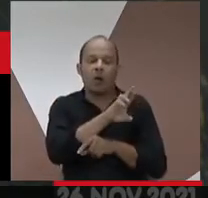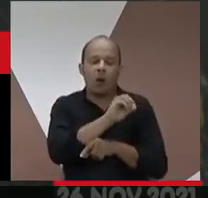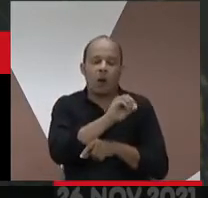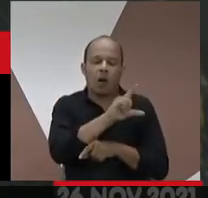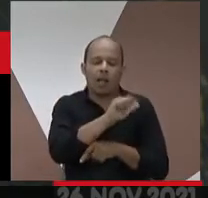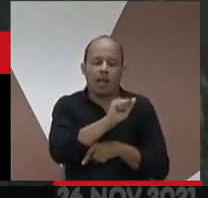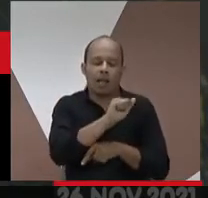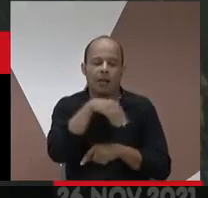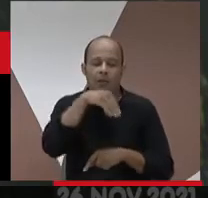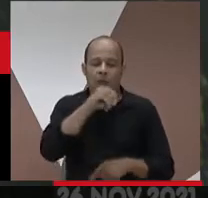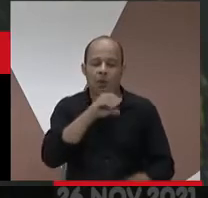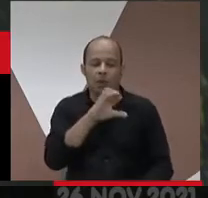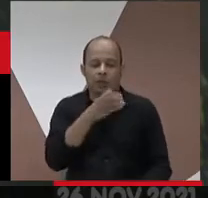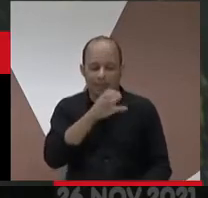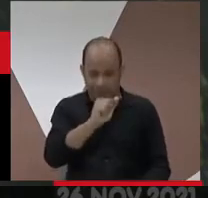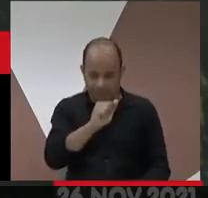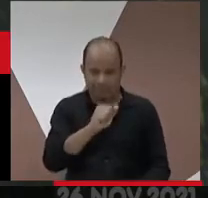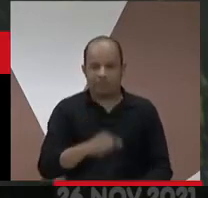Felizmente, a gente tem